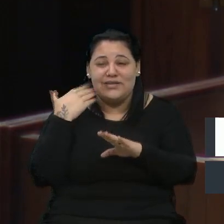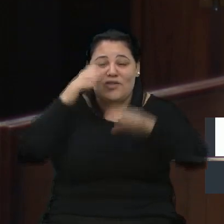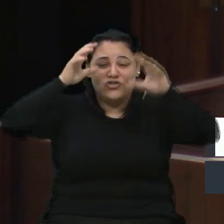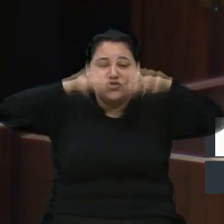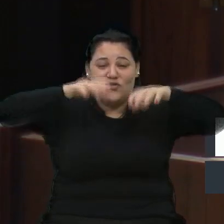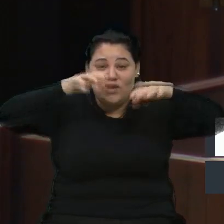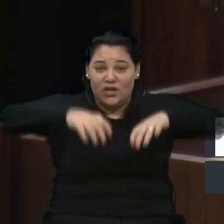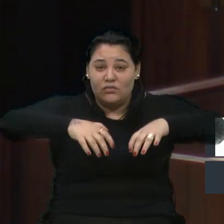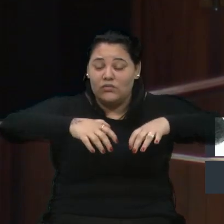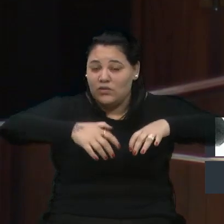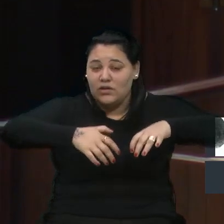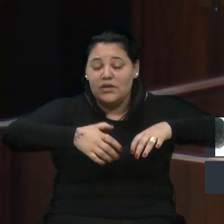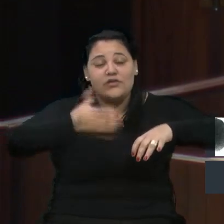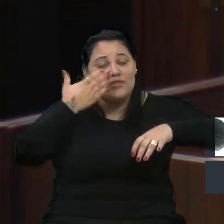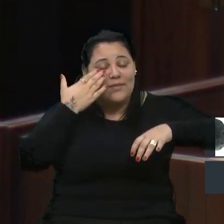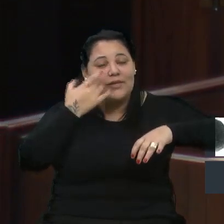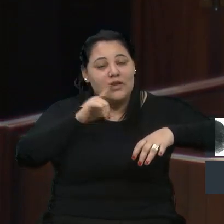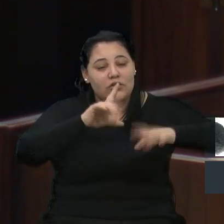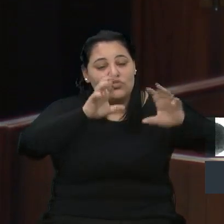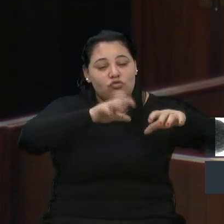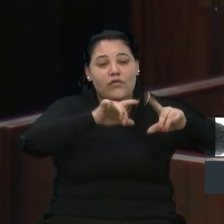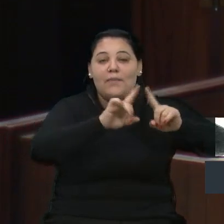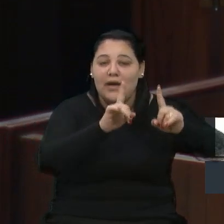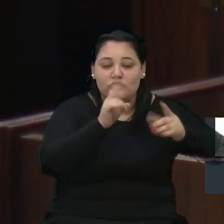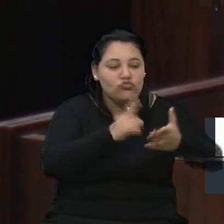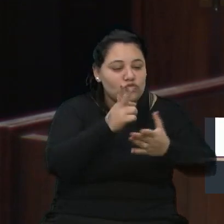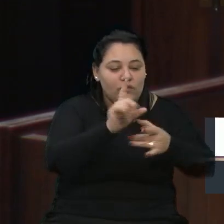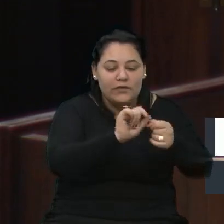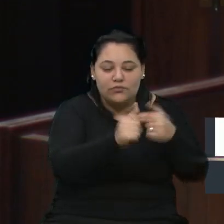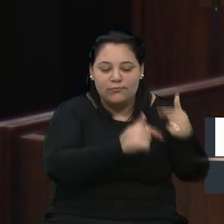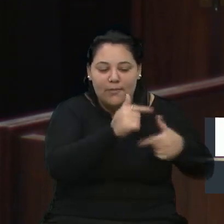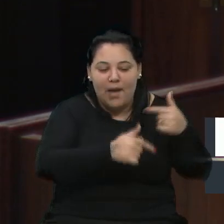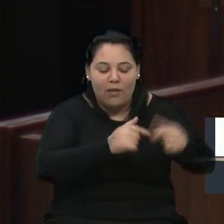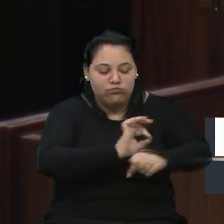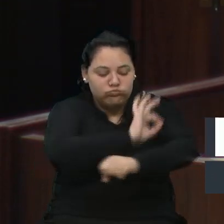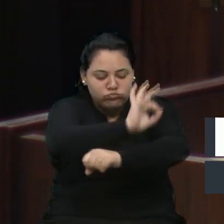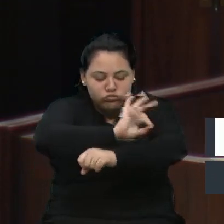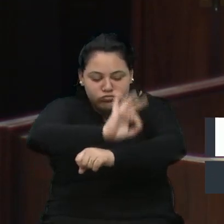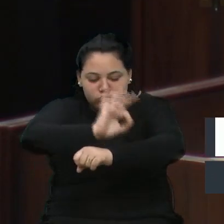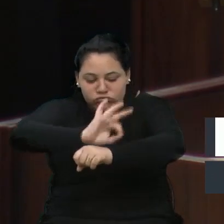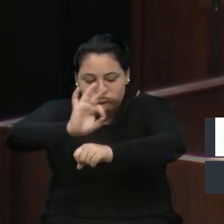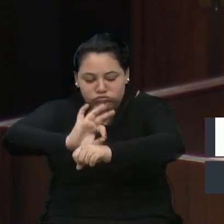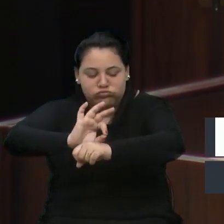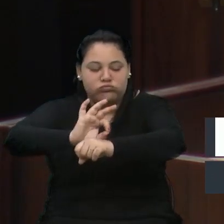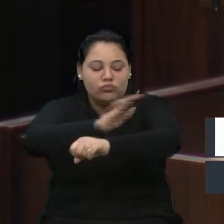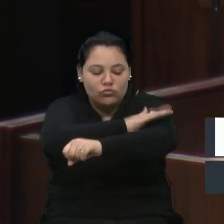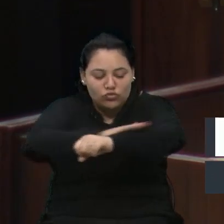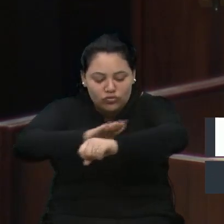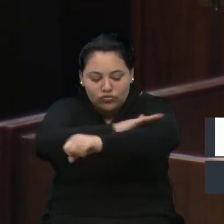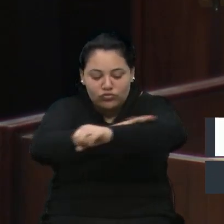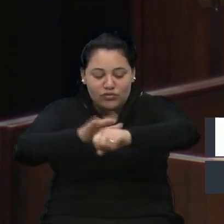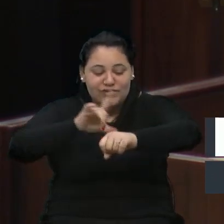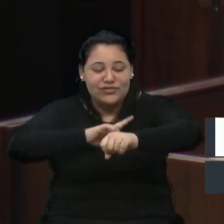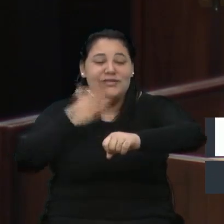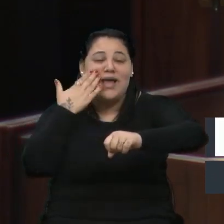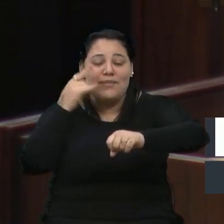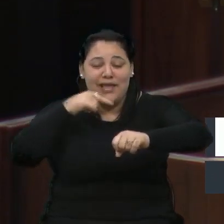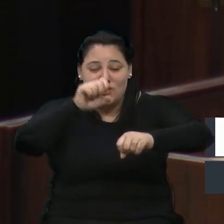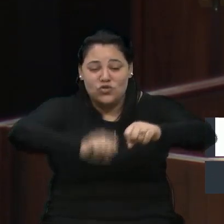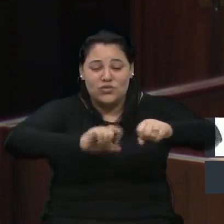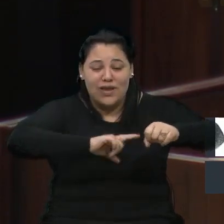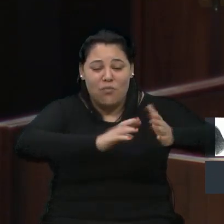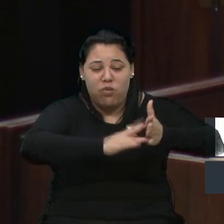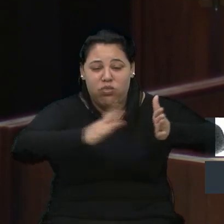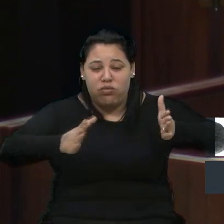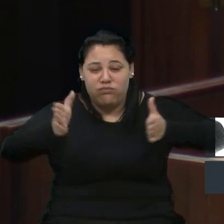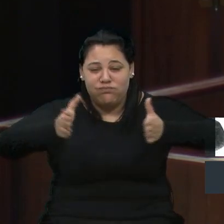porque nós temos um período aqui em Caxias do Sul, aqui na região, um período de muita chuva, a